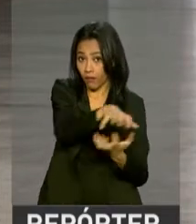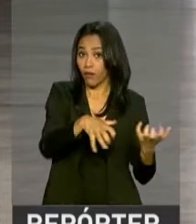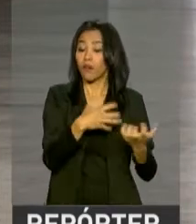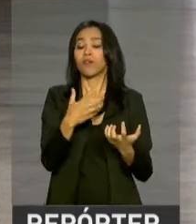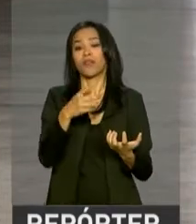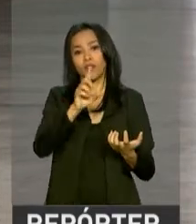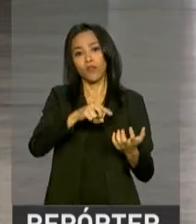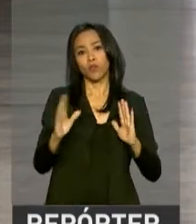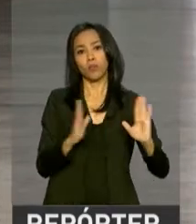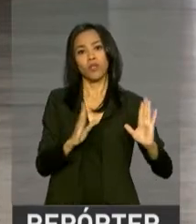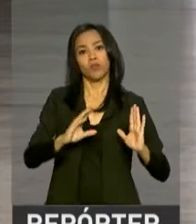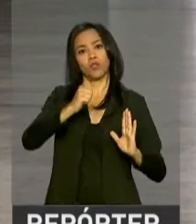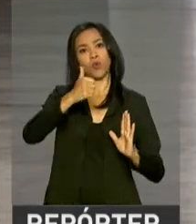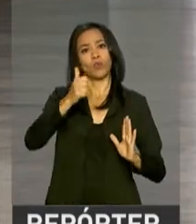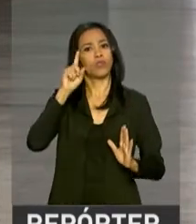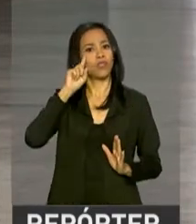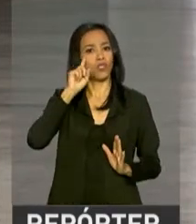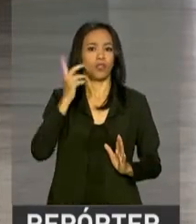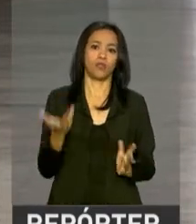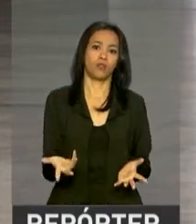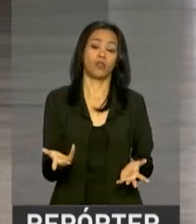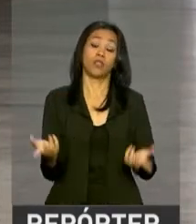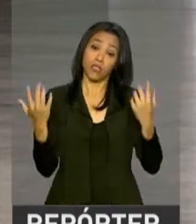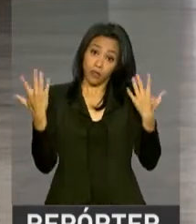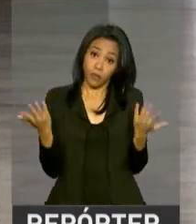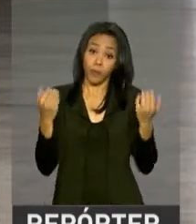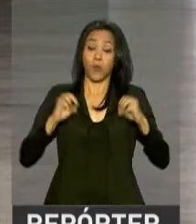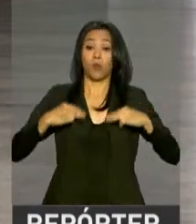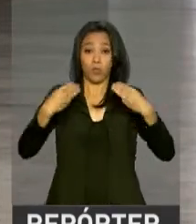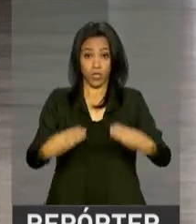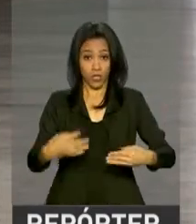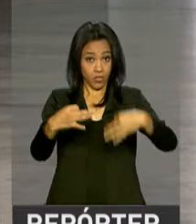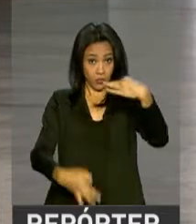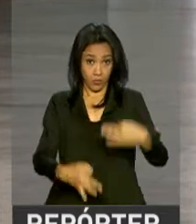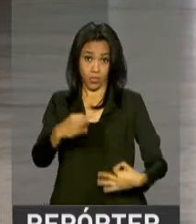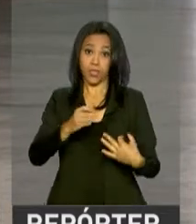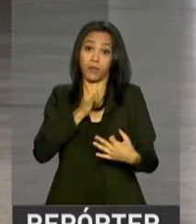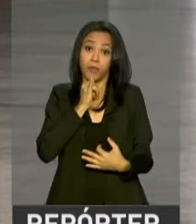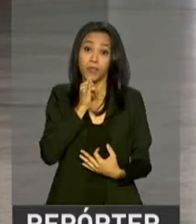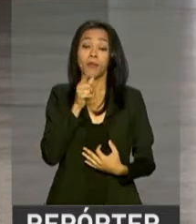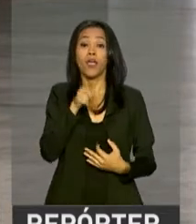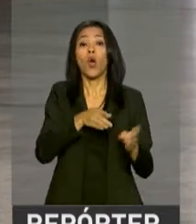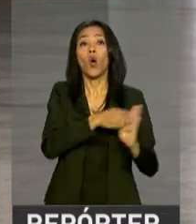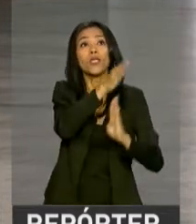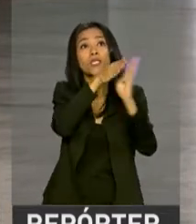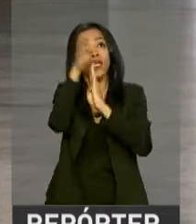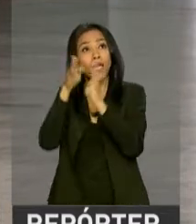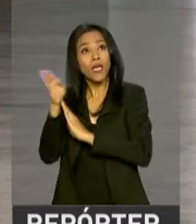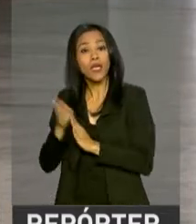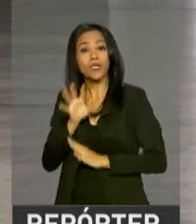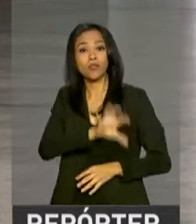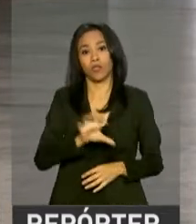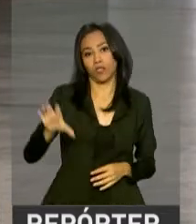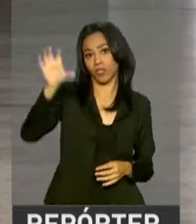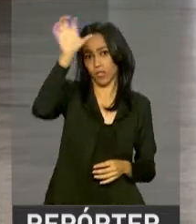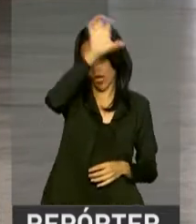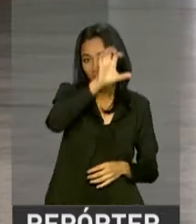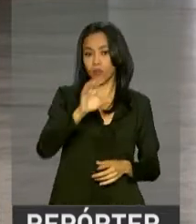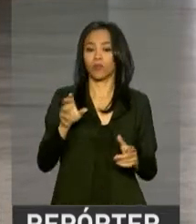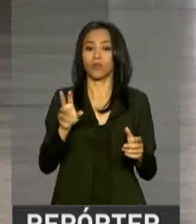abastecimento em todo o país o ministério da justiça por exemplo que orienta os procons estaduais e